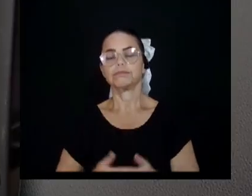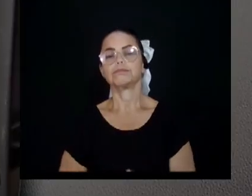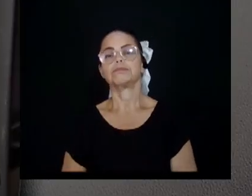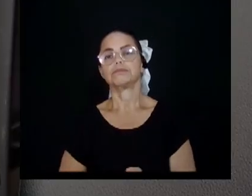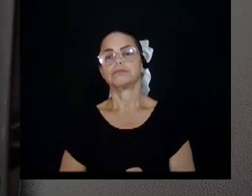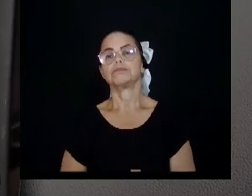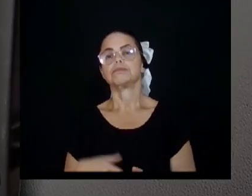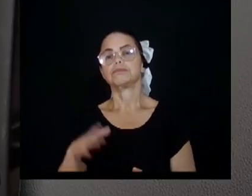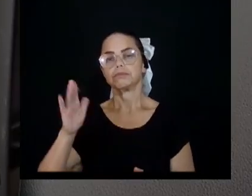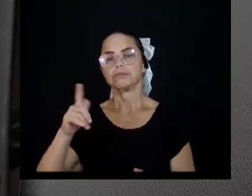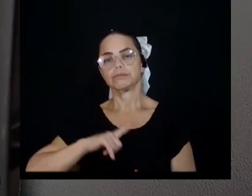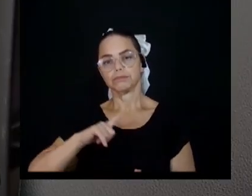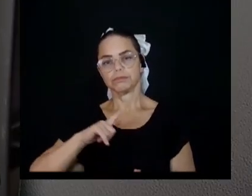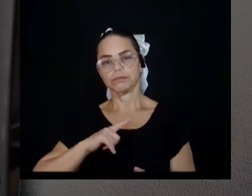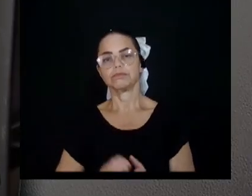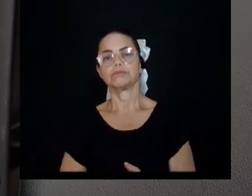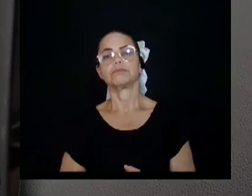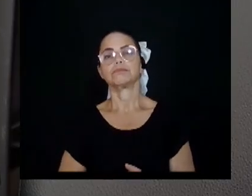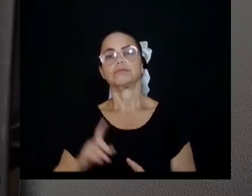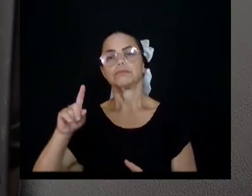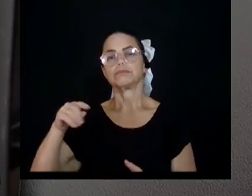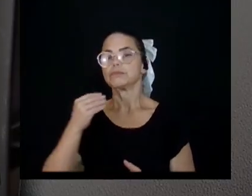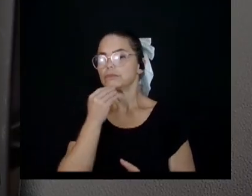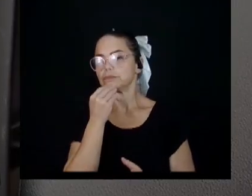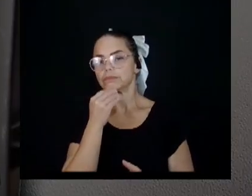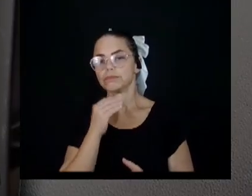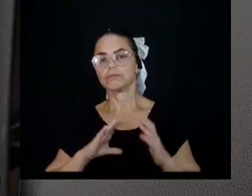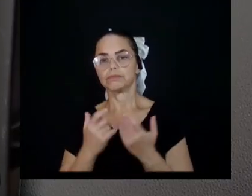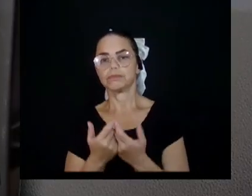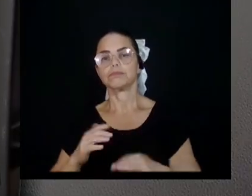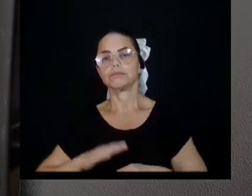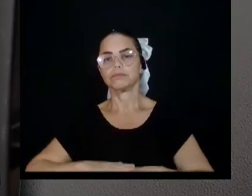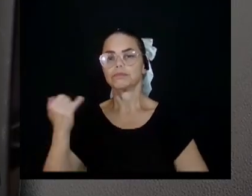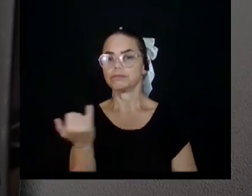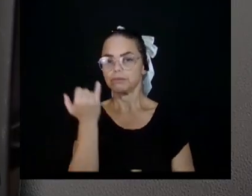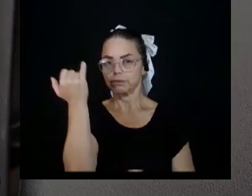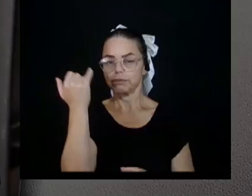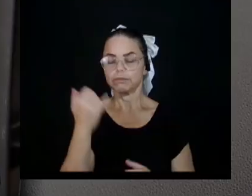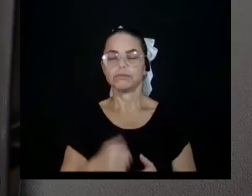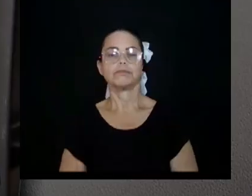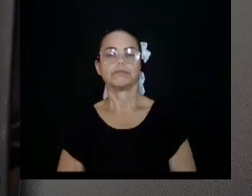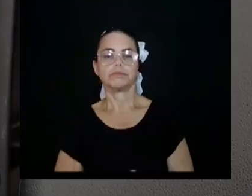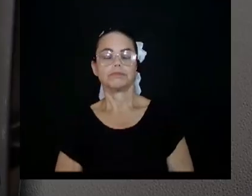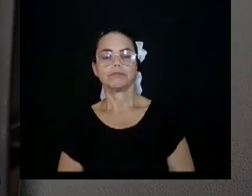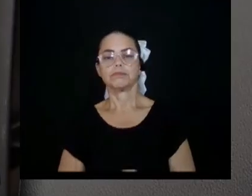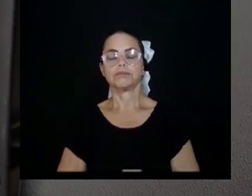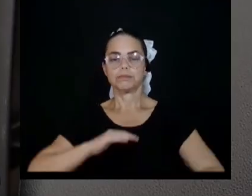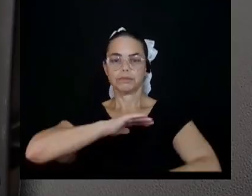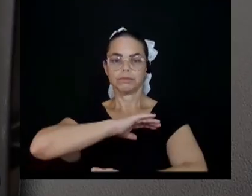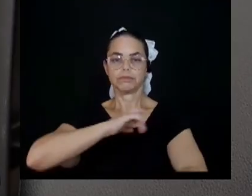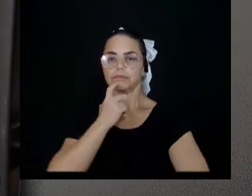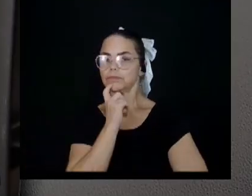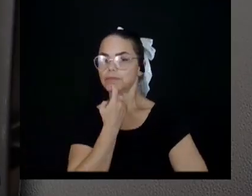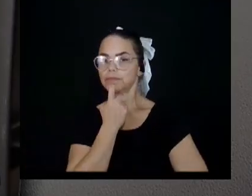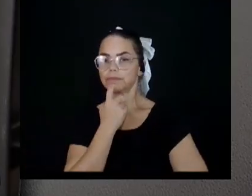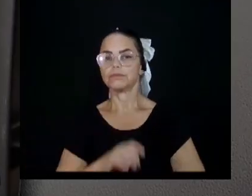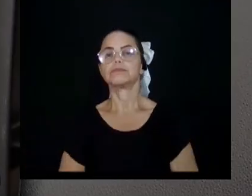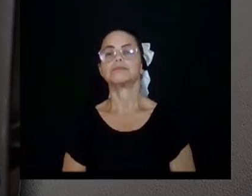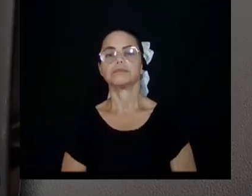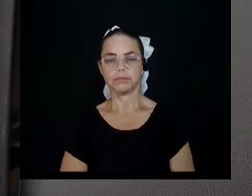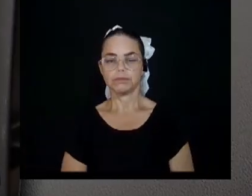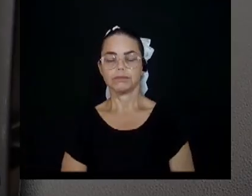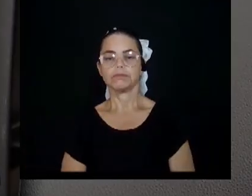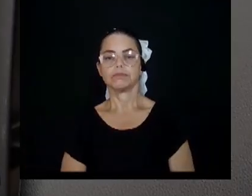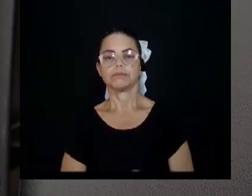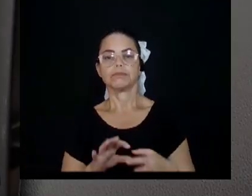a comissão. É uma das comissões mais importantes da Câmara Municipal, uma comissão que está muito vinculada a todo um